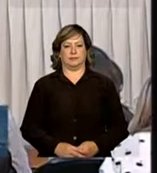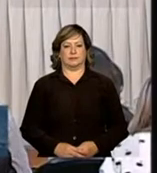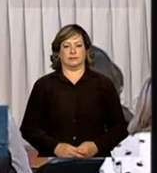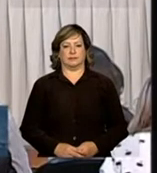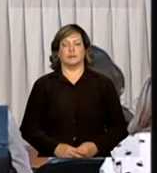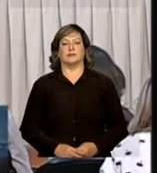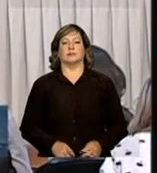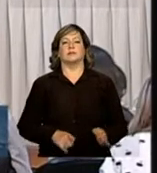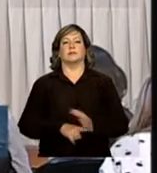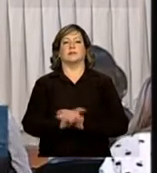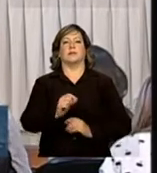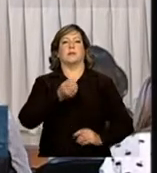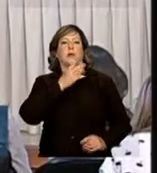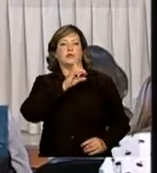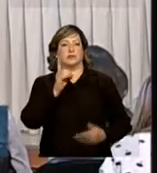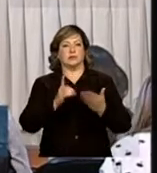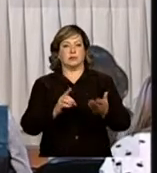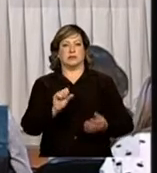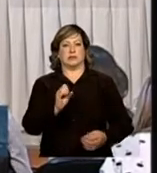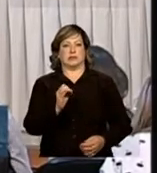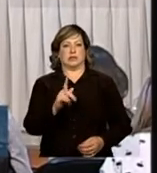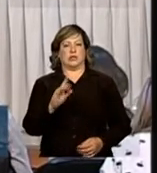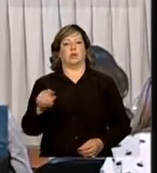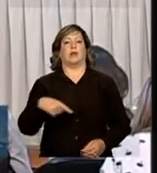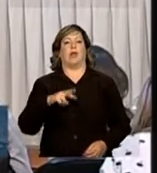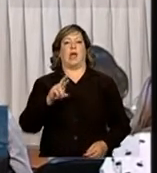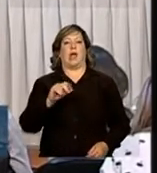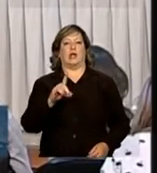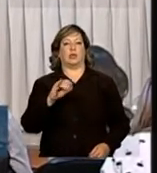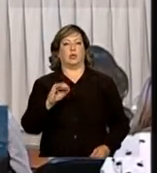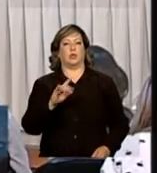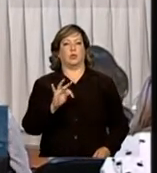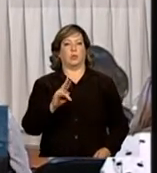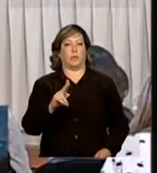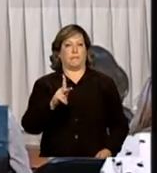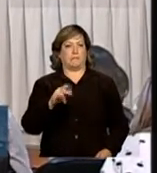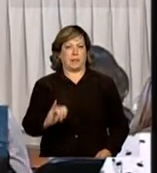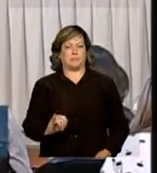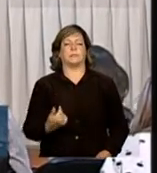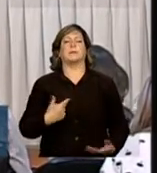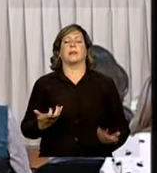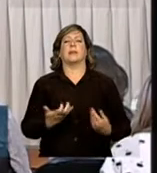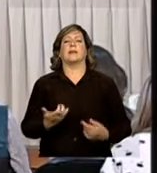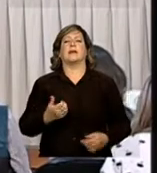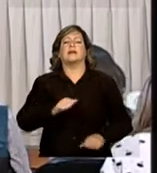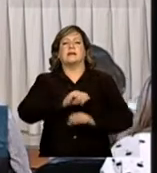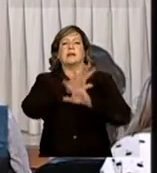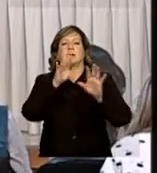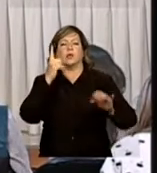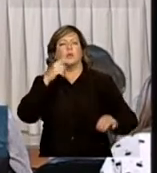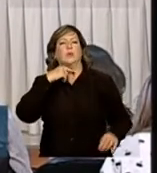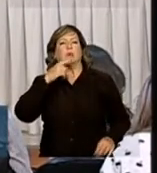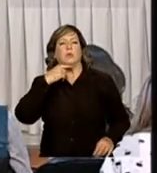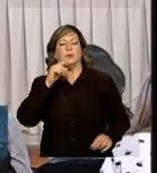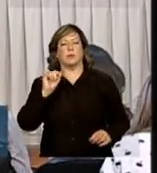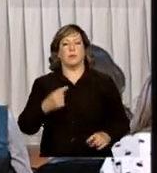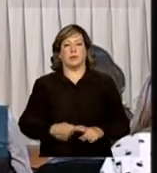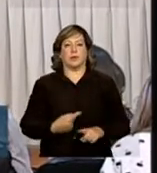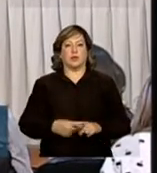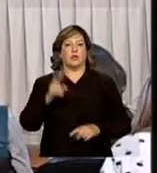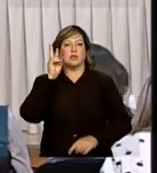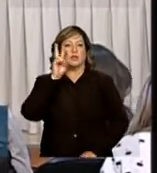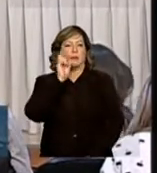Oi bom dia Ministro Sérgio Pastor Rádio Tupi eu queria só tirar uma dúvida com o senhor a respeito do